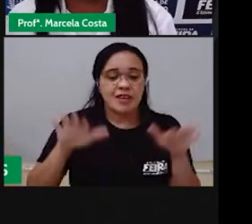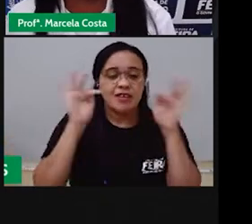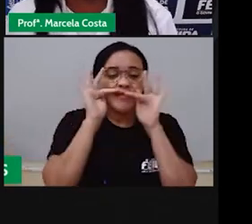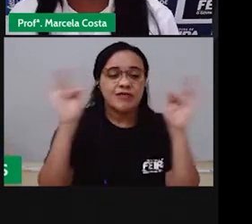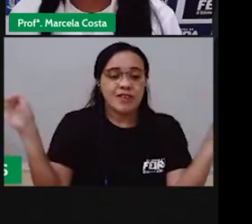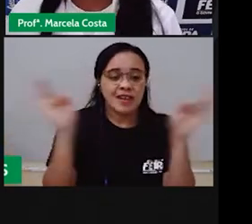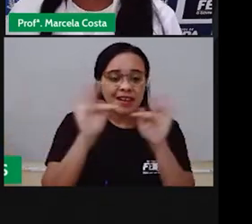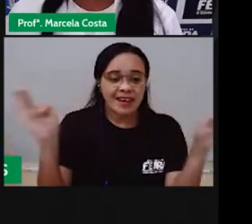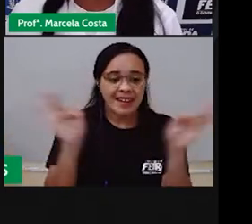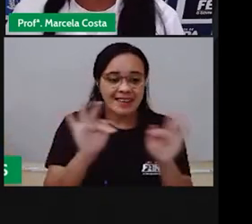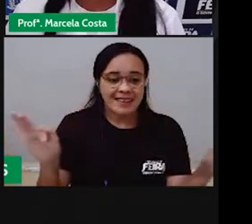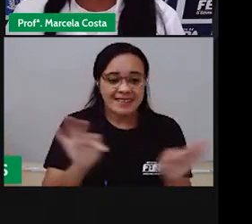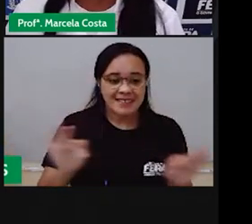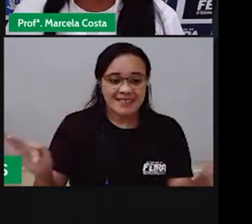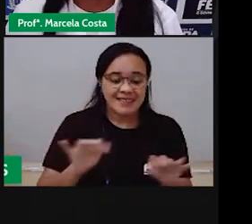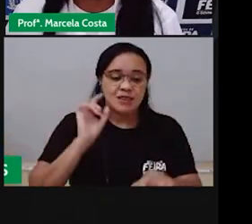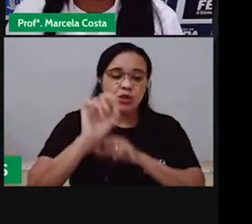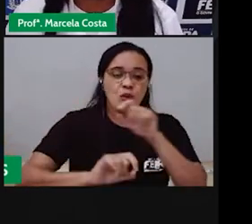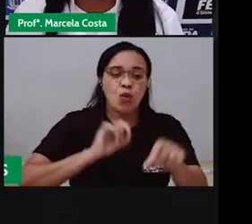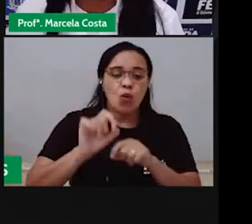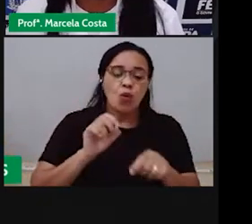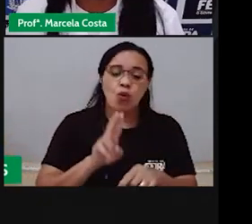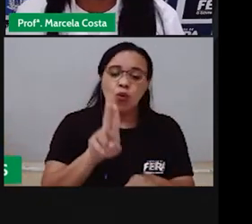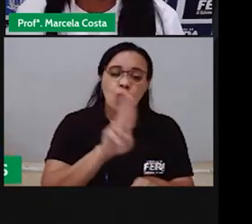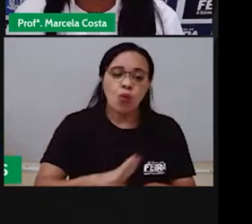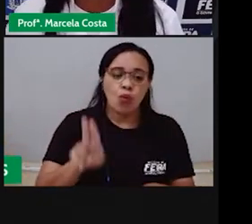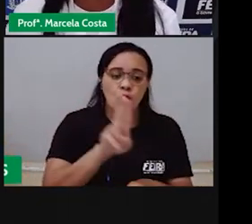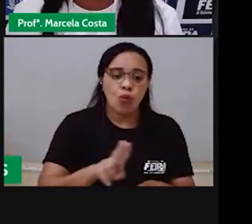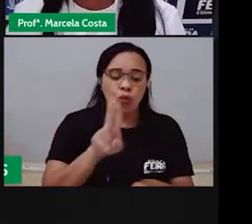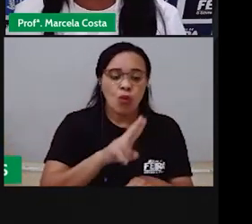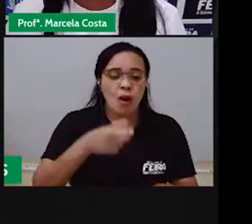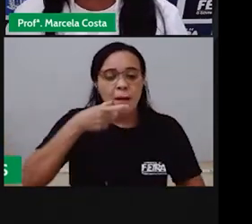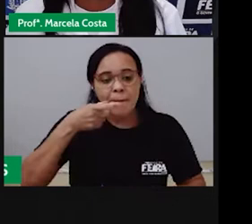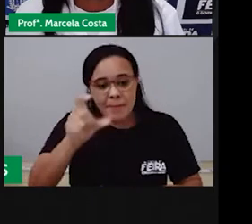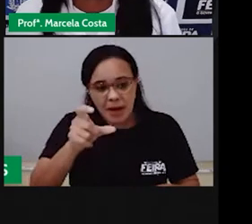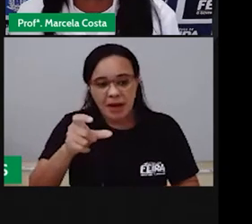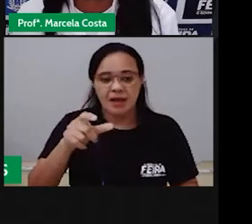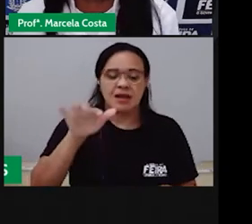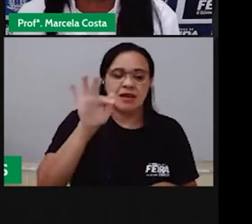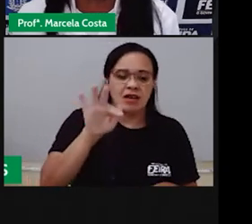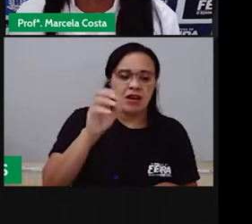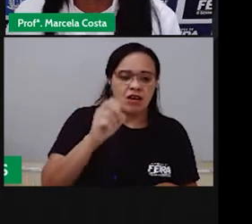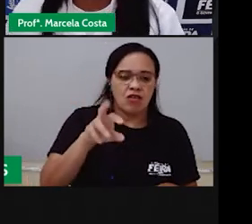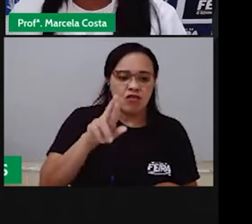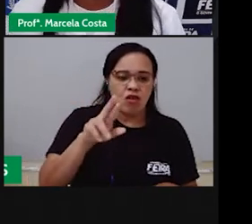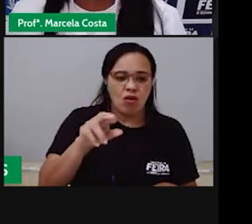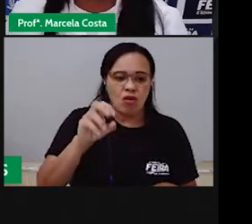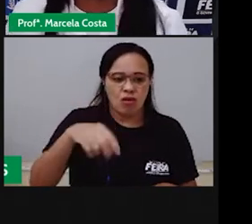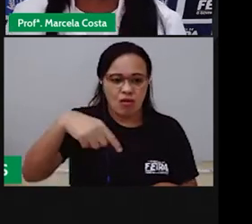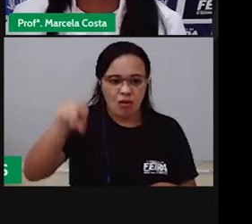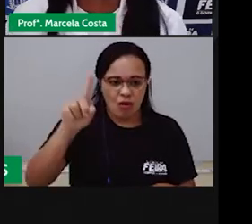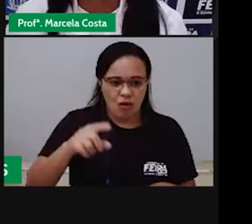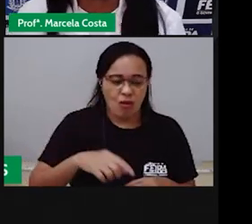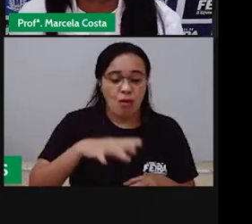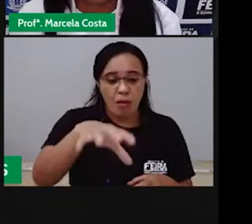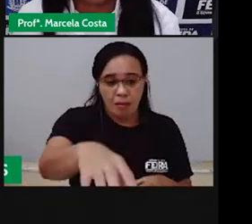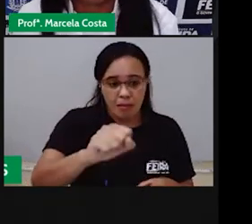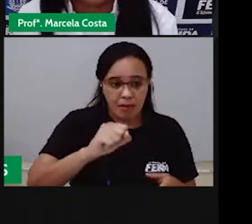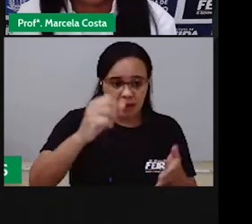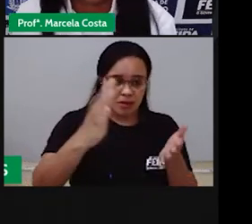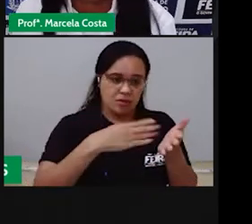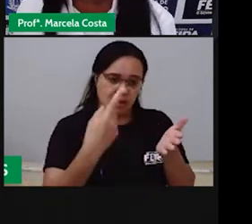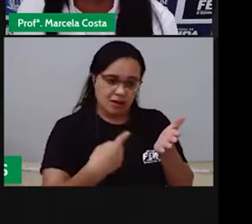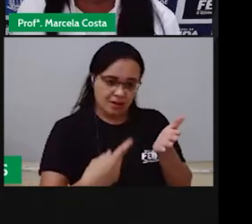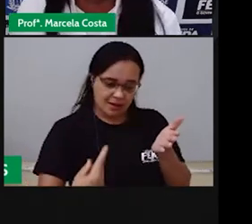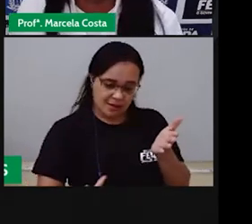frases usando a palavra forró. Vou pedir que você pegue aí o seu caderno, o